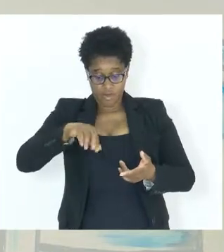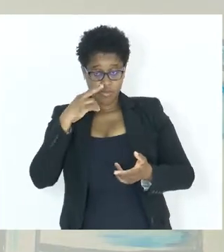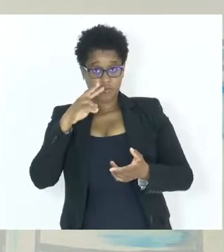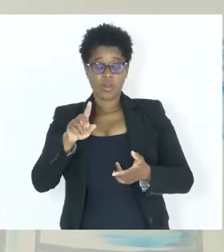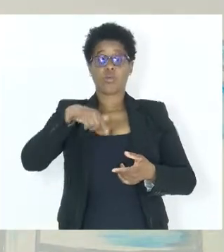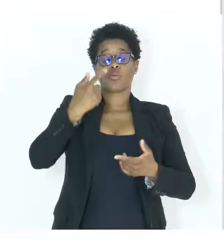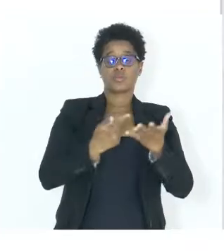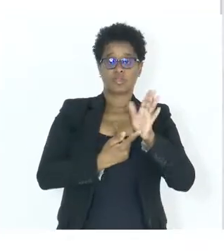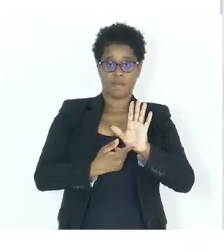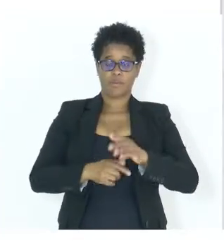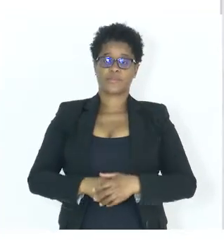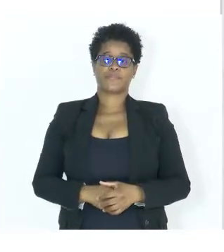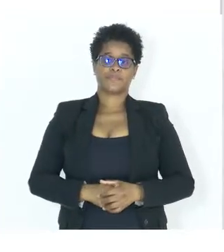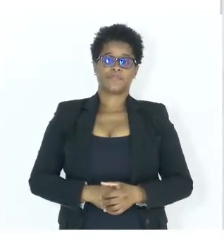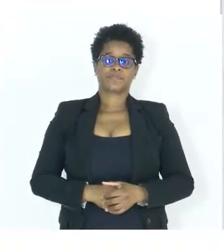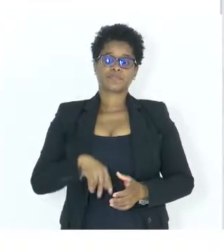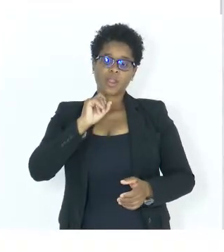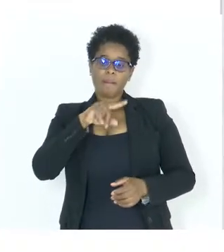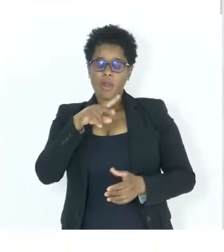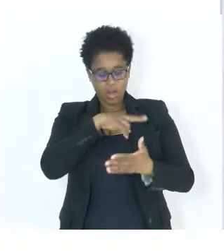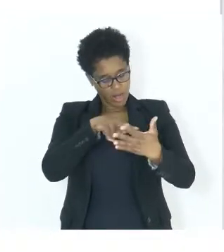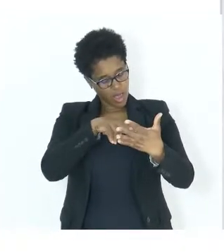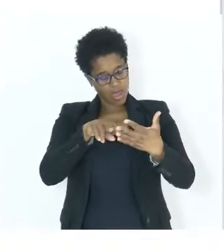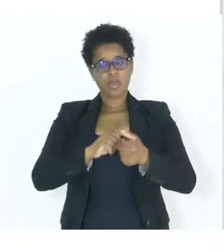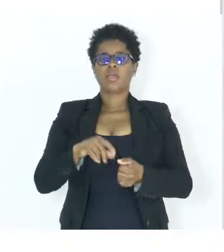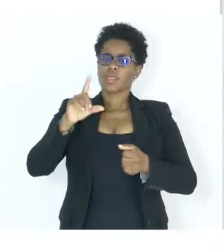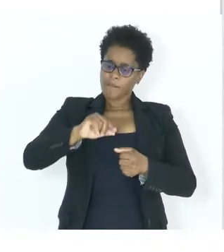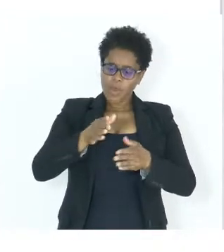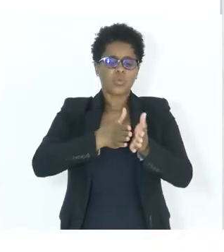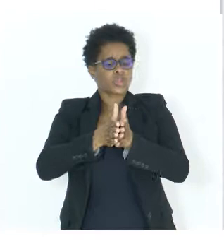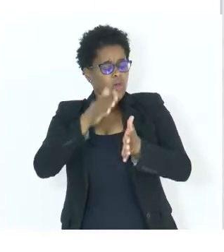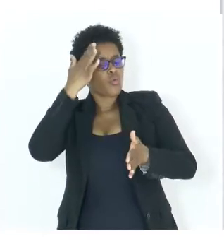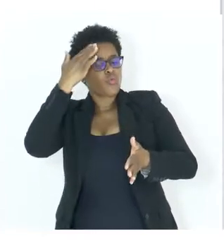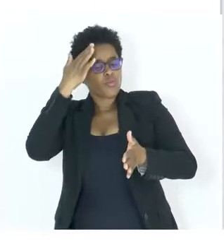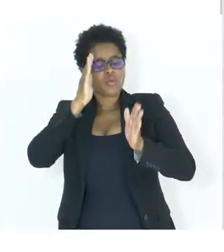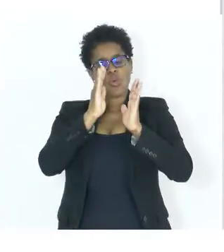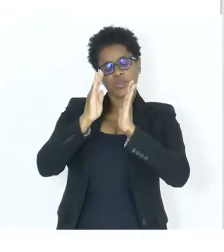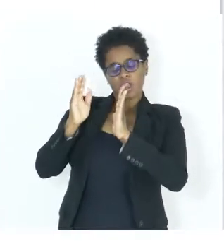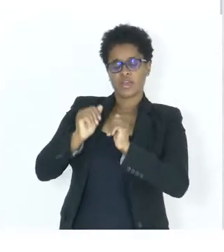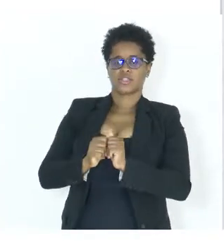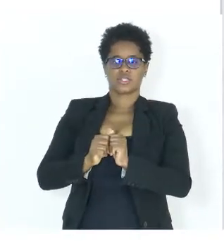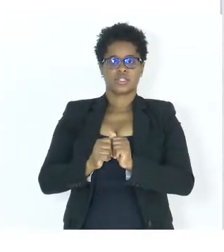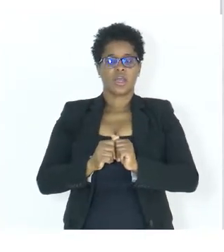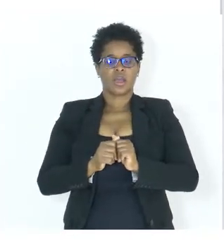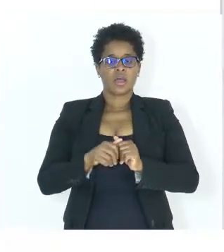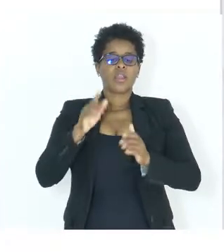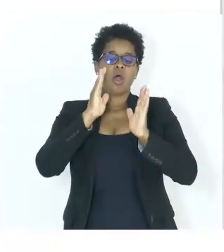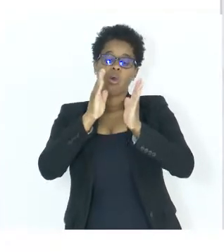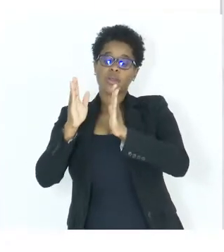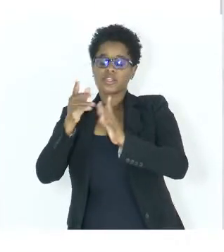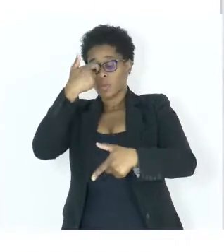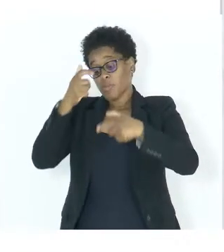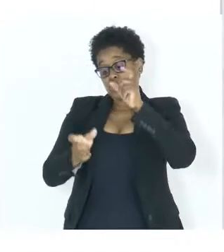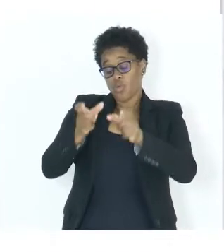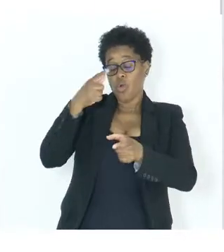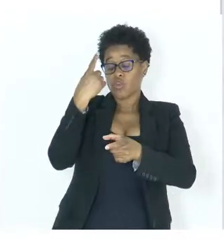outro exemplo. Podem ler. Também usamos os números ordinais na ordem de